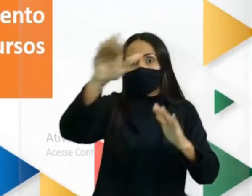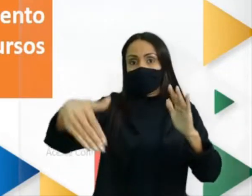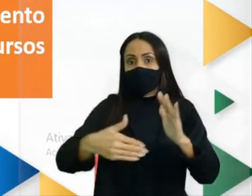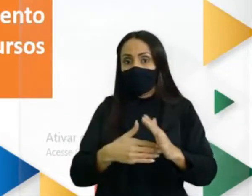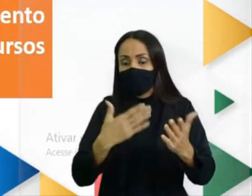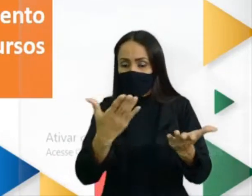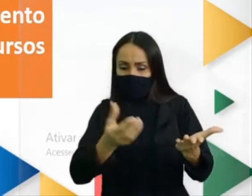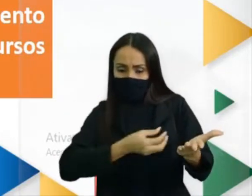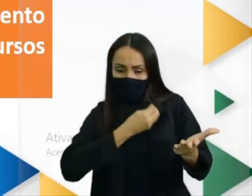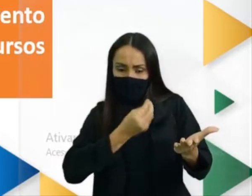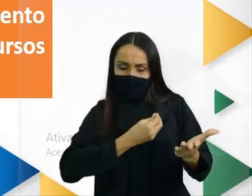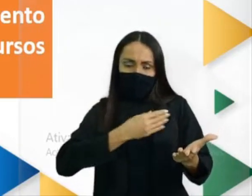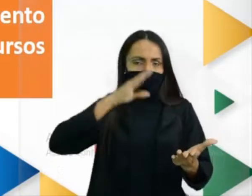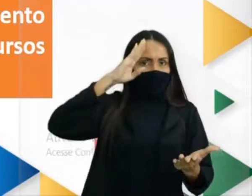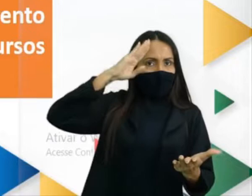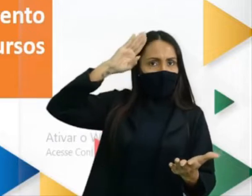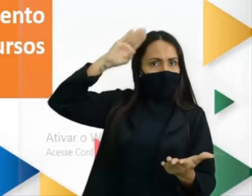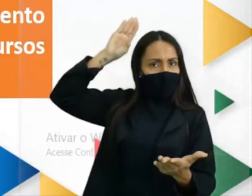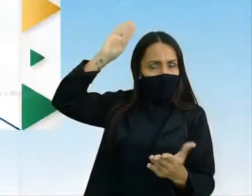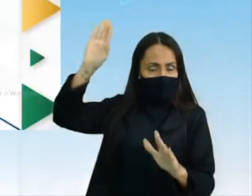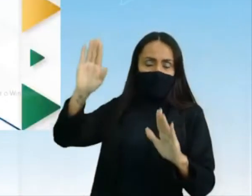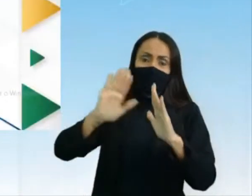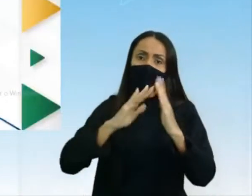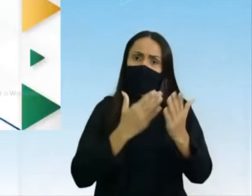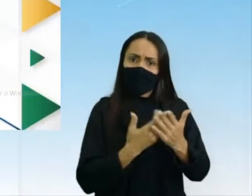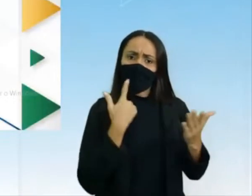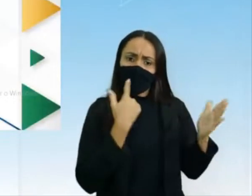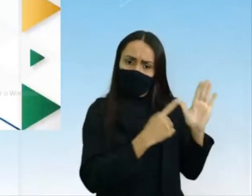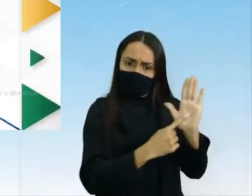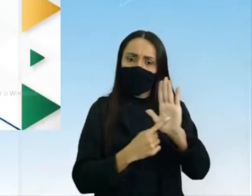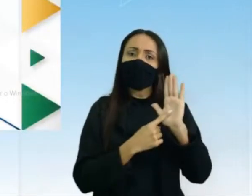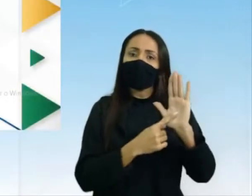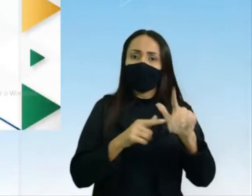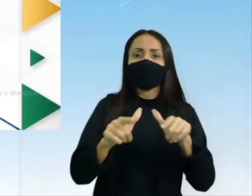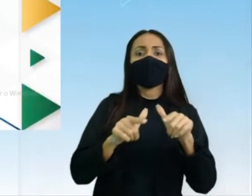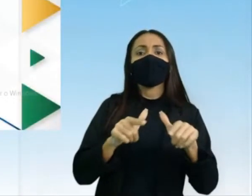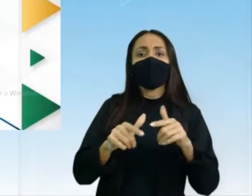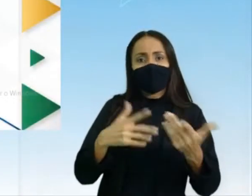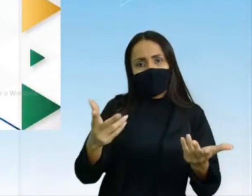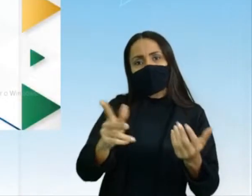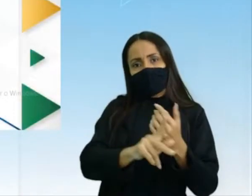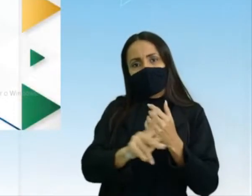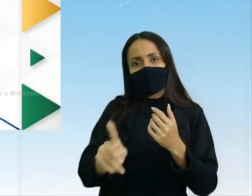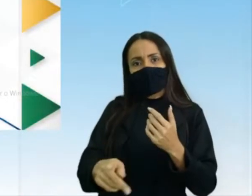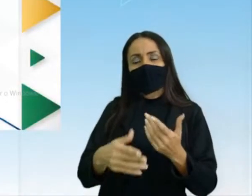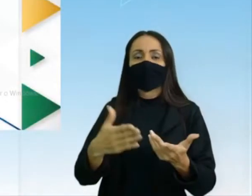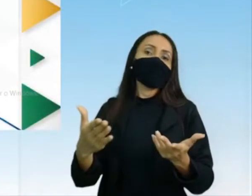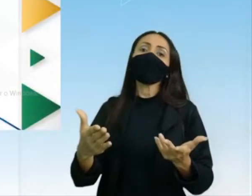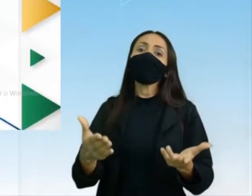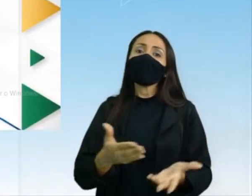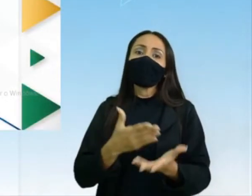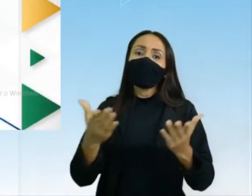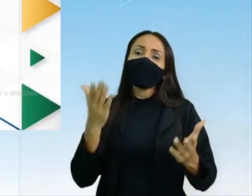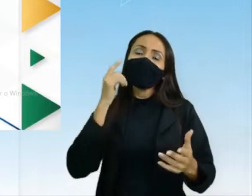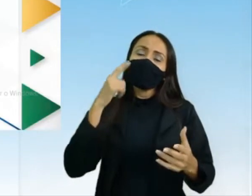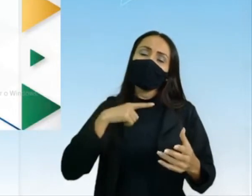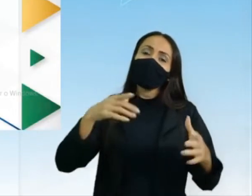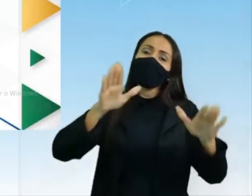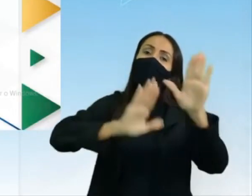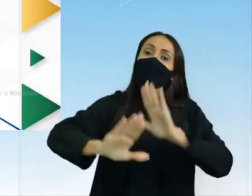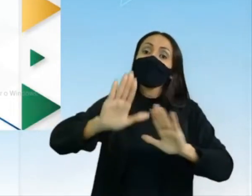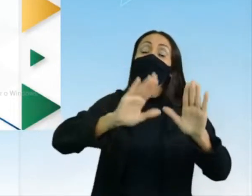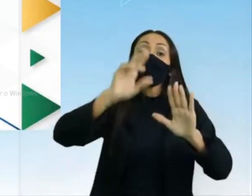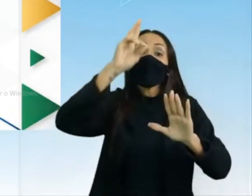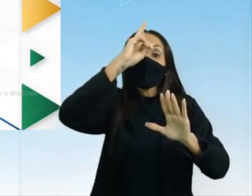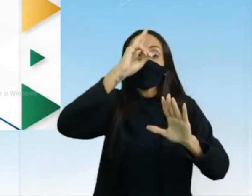sua vida acadêmica e escolar, vão apresentar trabalhos aos seus professores e deve-se tomar cuidado.